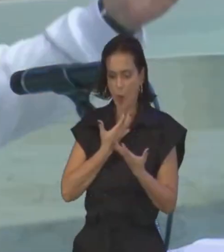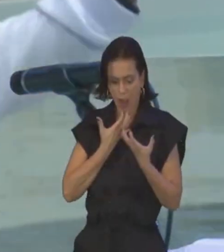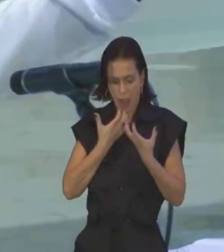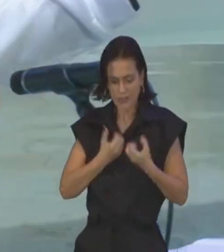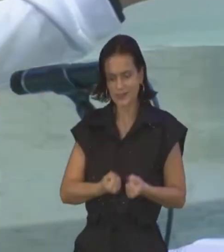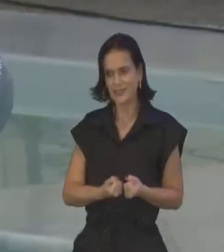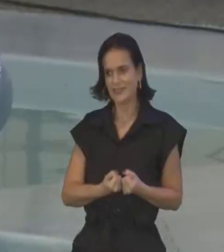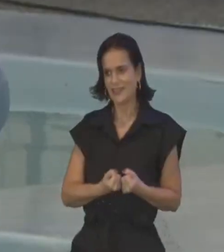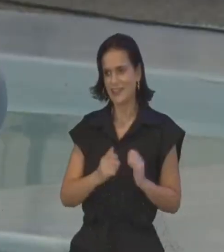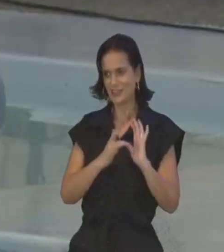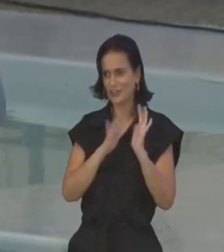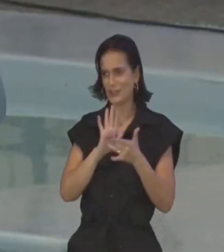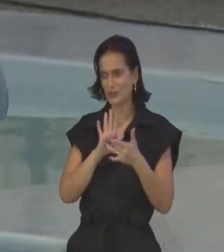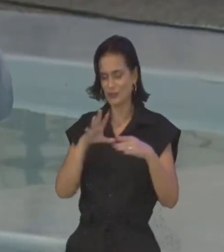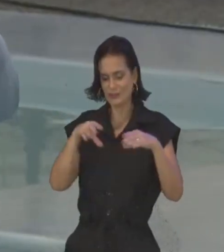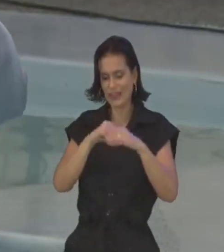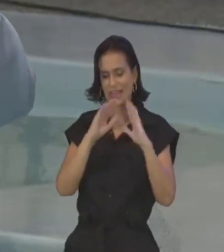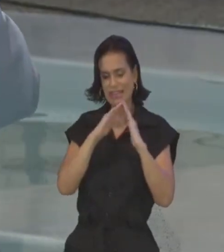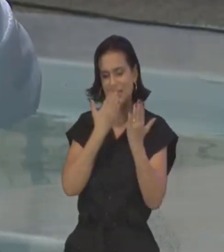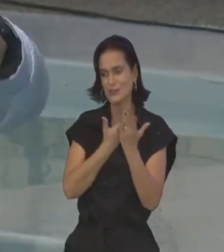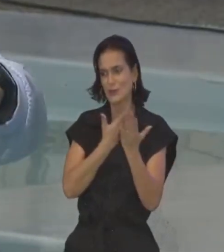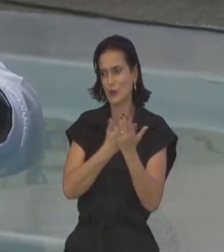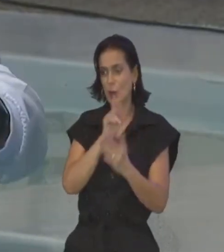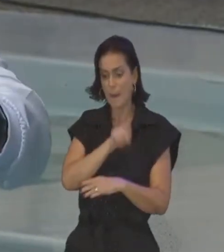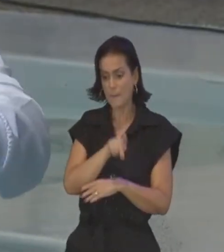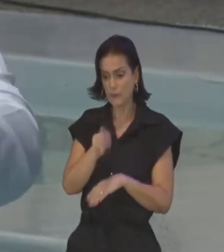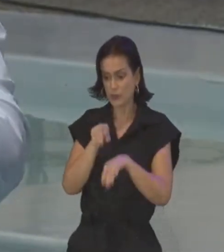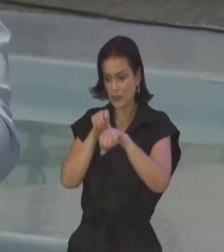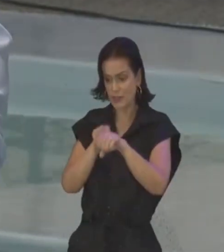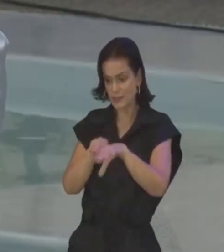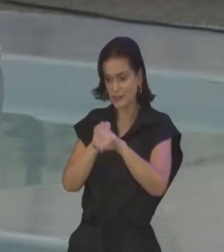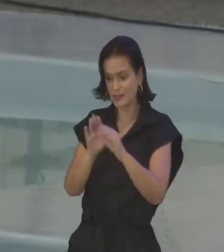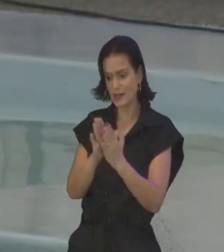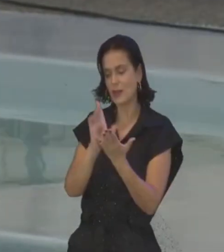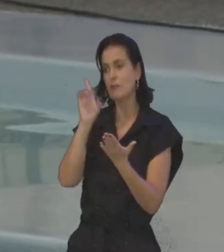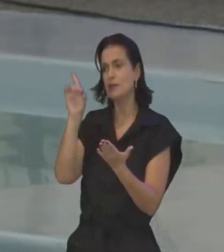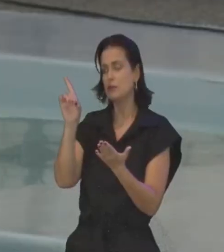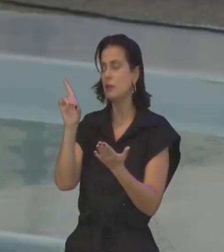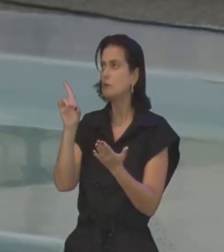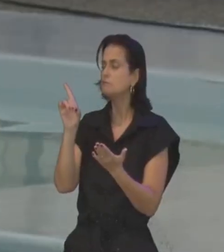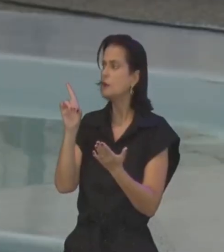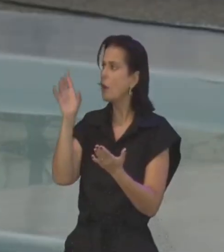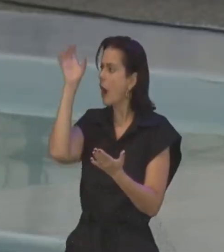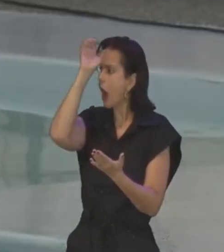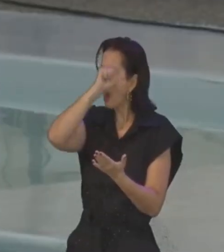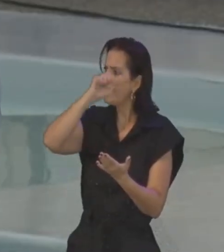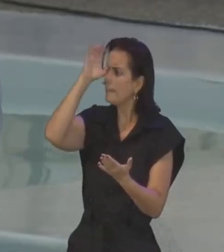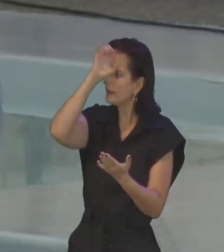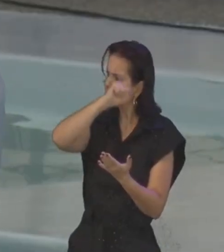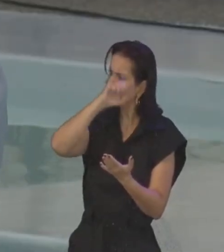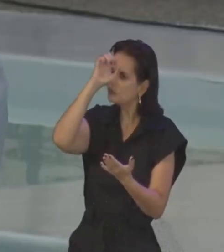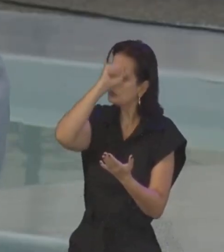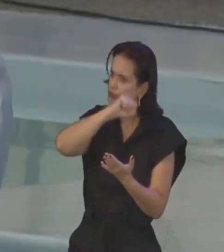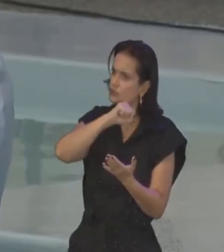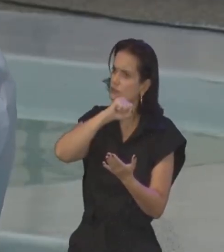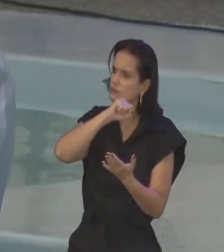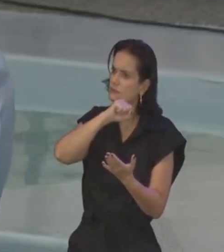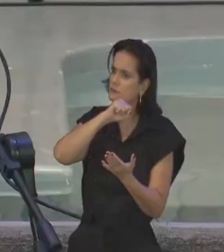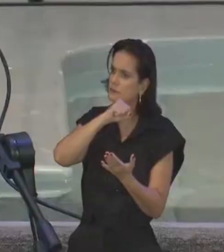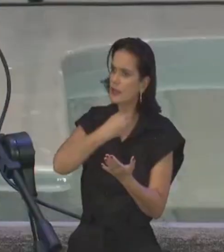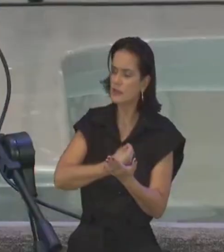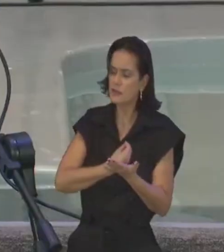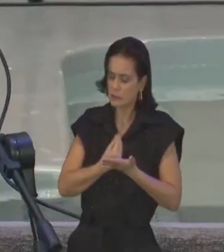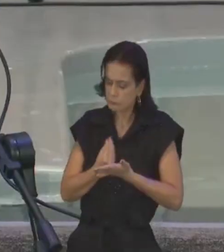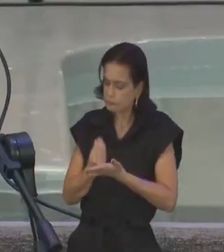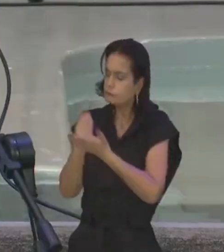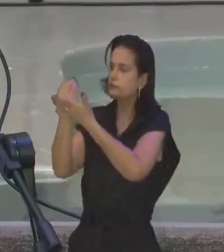aqui no Colégio Batista, porque a professora estava ensinando a Bíblia, e ali eu aprendi, ali eu entreguei a minha vida